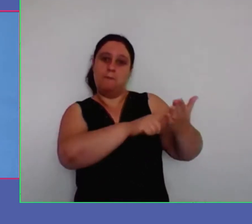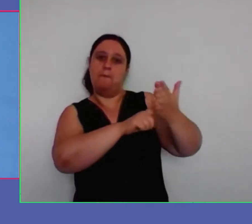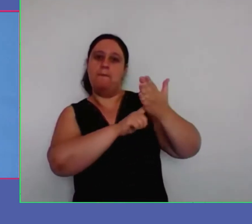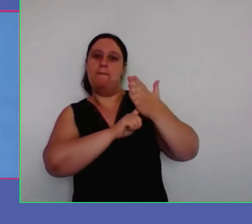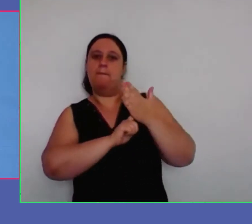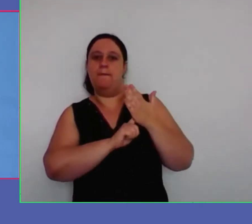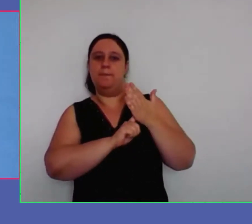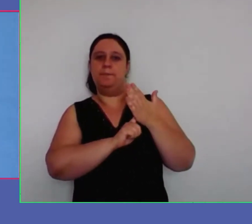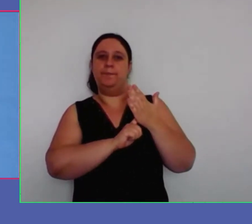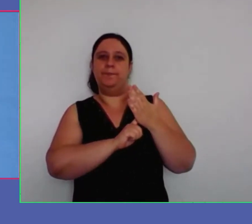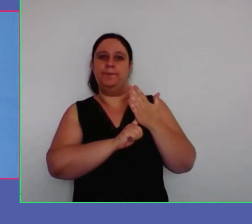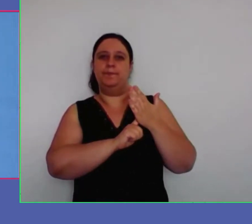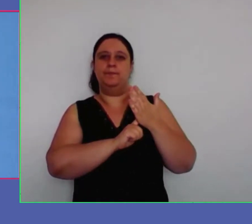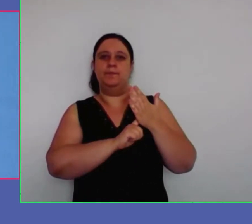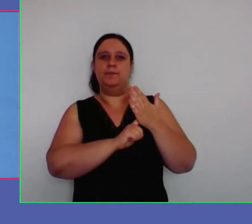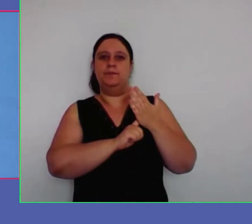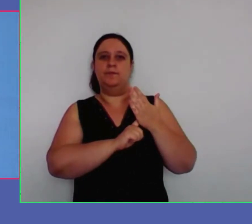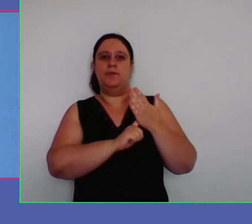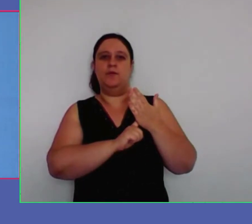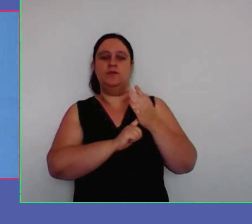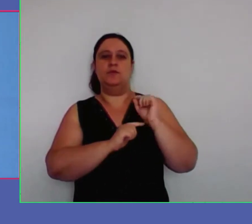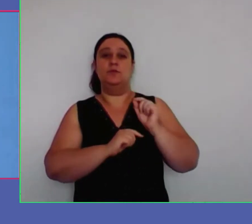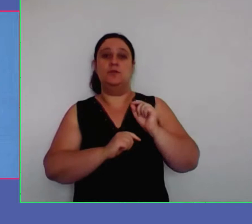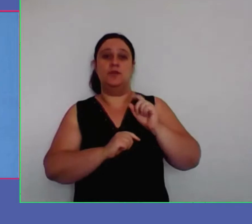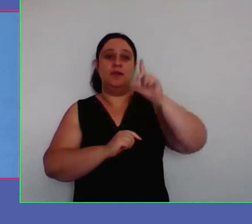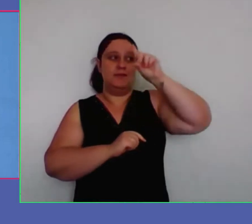aquilo que está no seu coração.